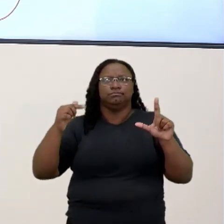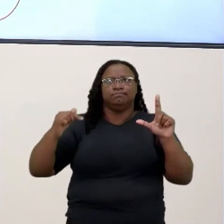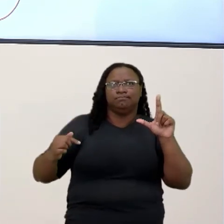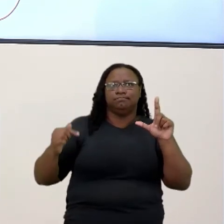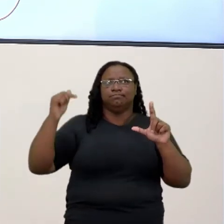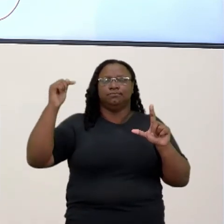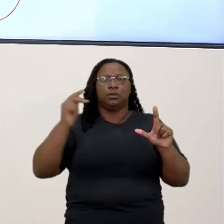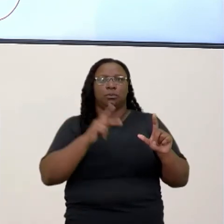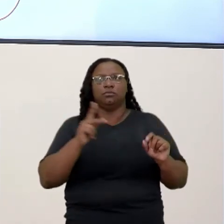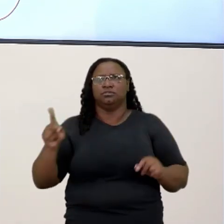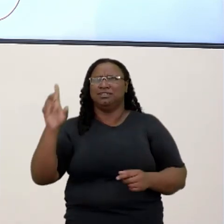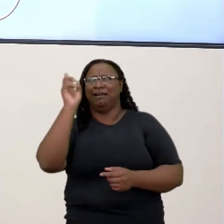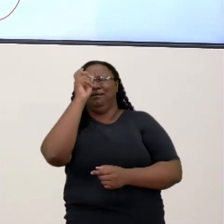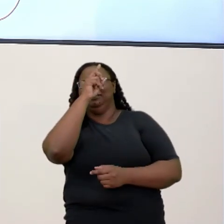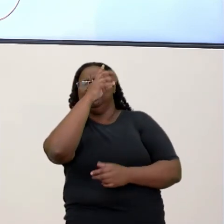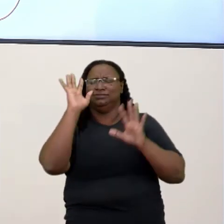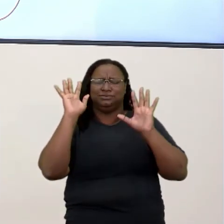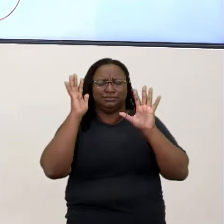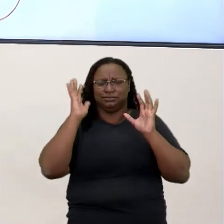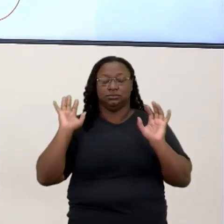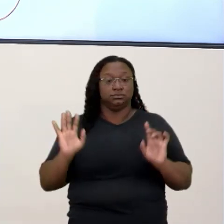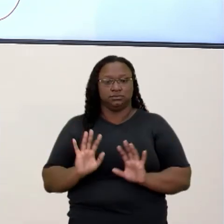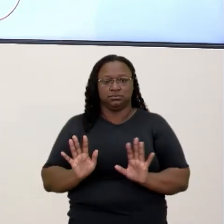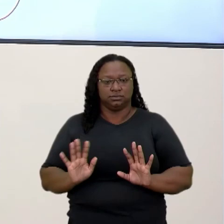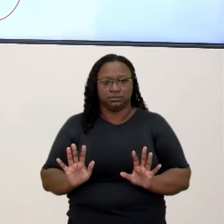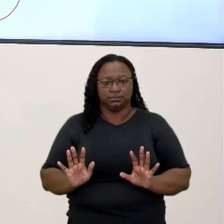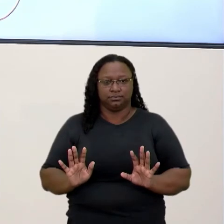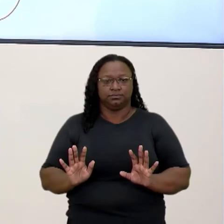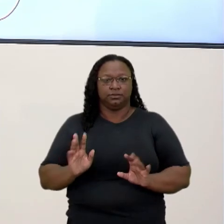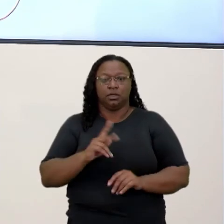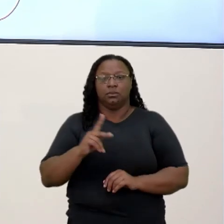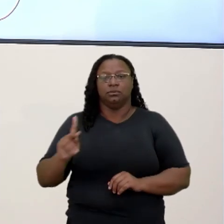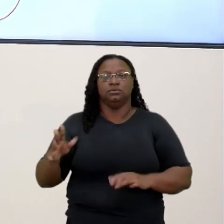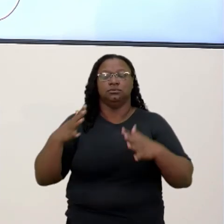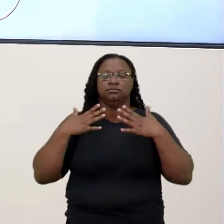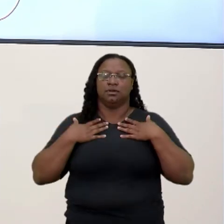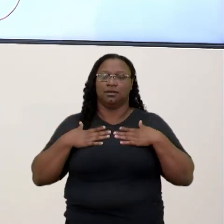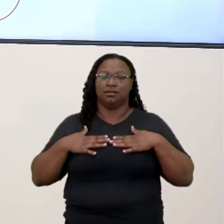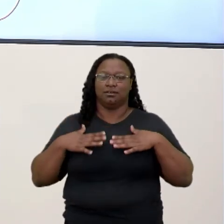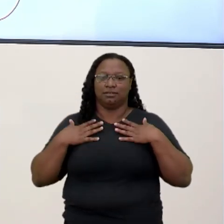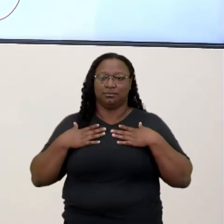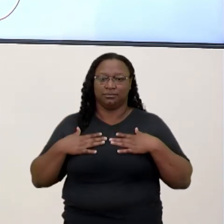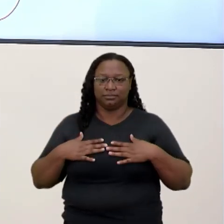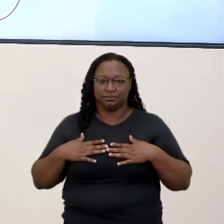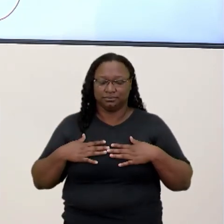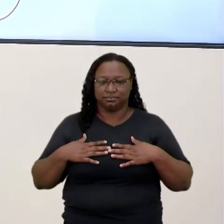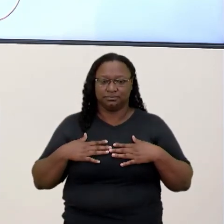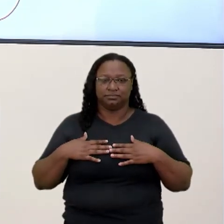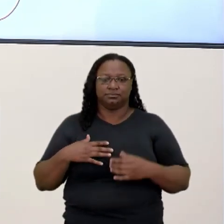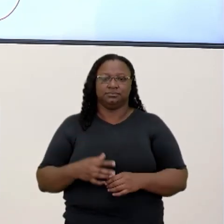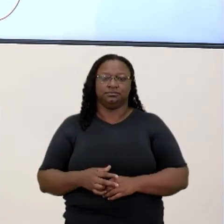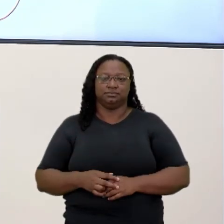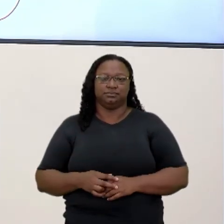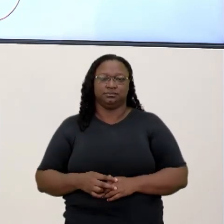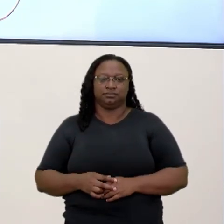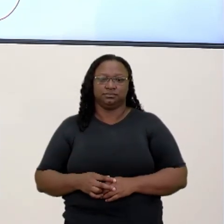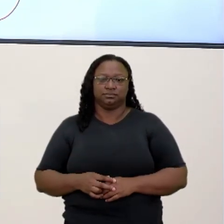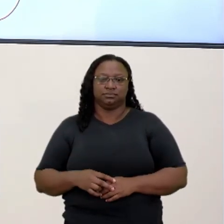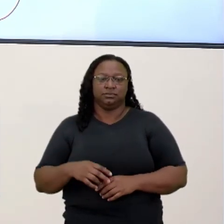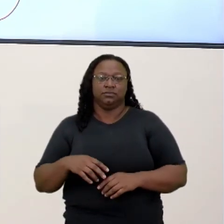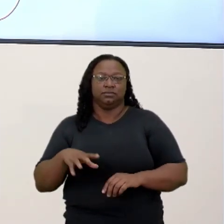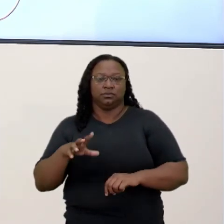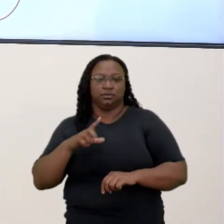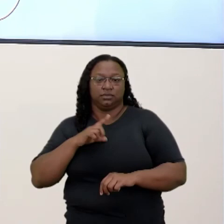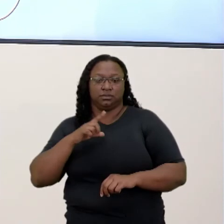né? Não, fica professor da calmaria, tá? Mas assim, tem lógica, toda